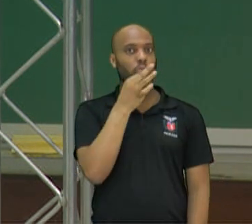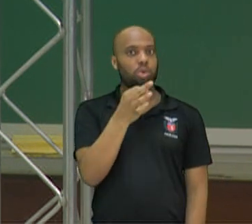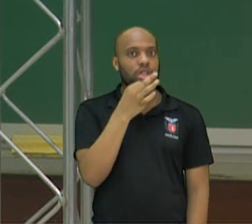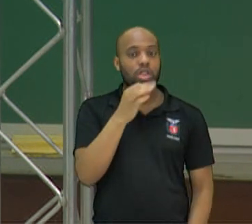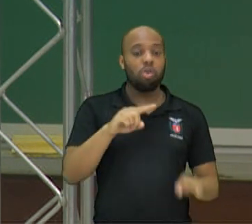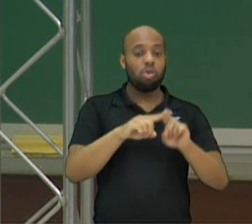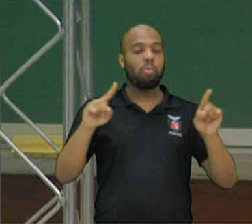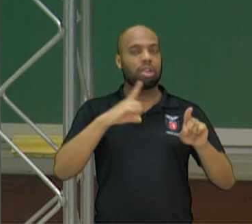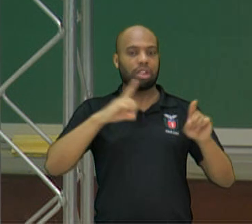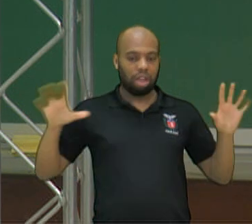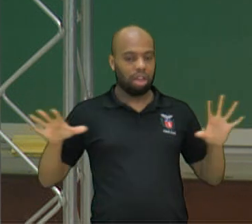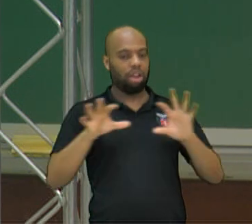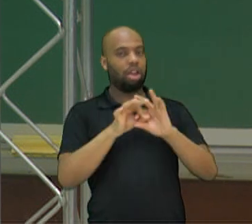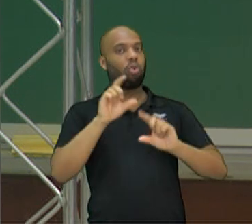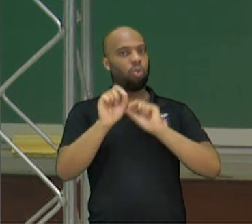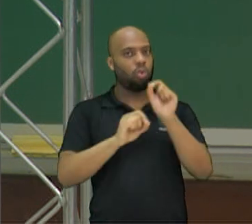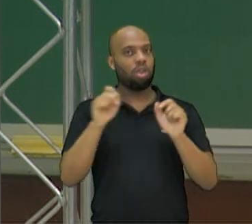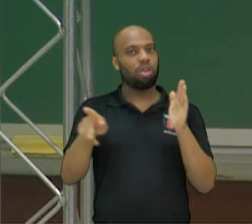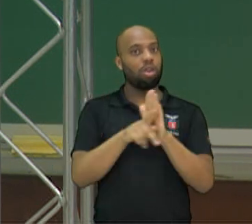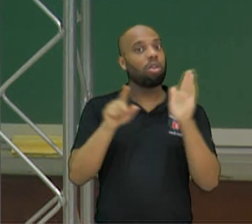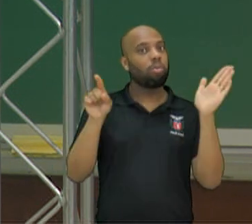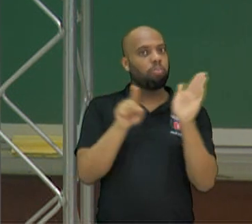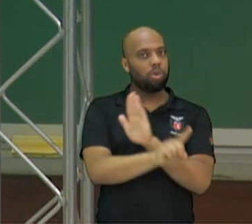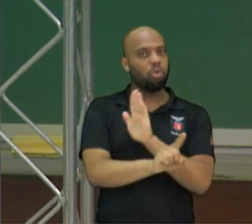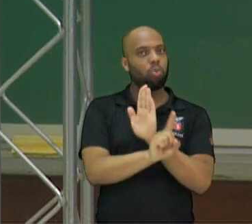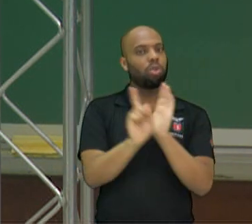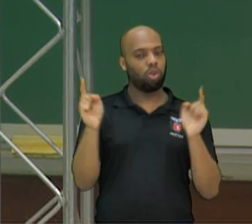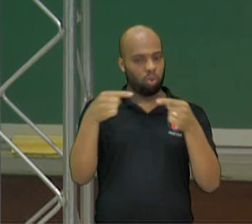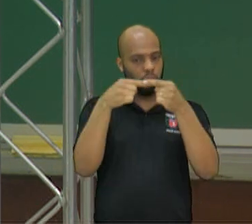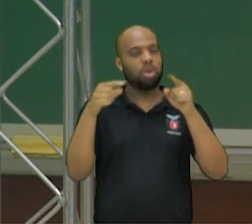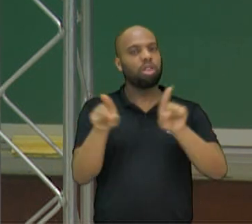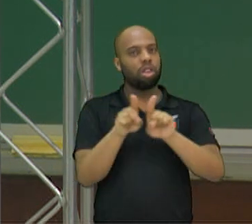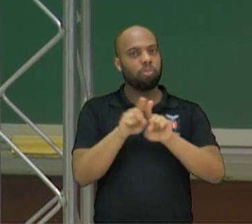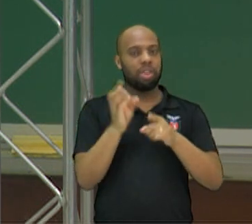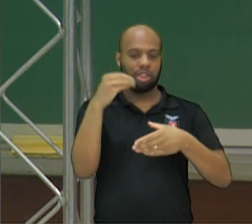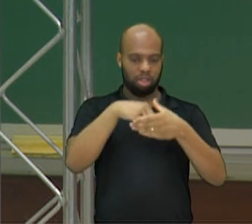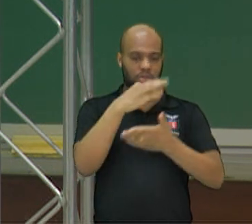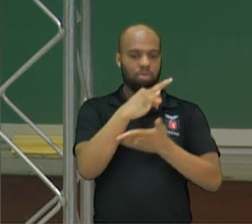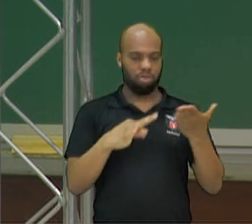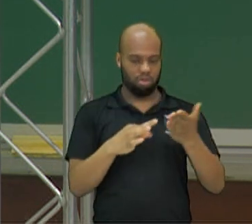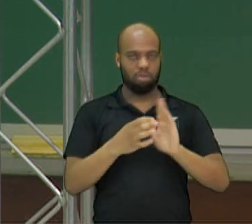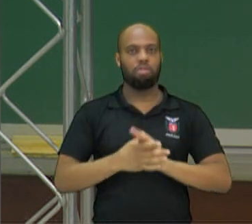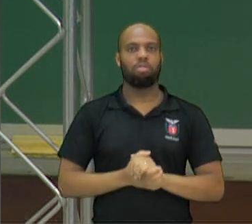sugestão, mas é claro, de acordo com a pergunta e aquilo que está no texto, tá?